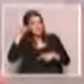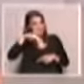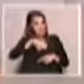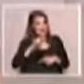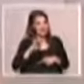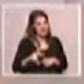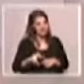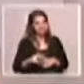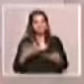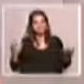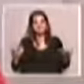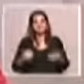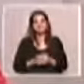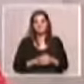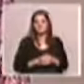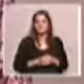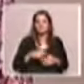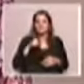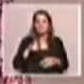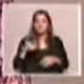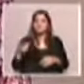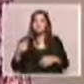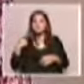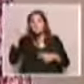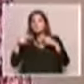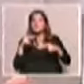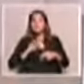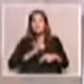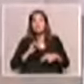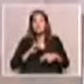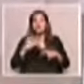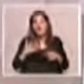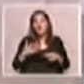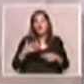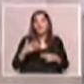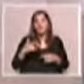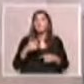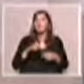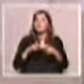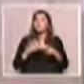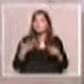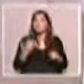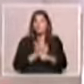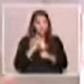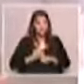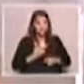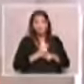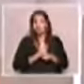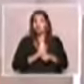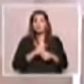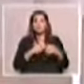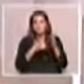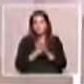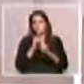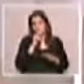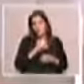menos nesta minha perspectiva nutricionista, Maria com que eu serra, acho que... ou com marmelada, não é? Aqui a questão é que tudo eventualmente até se pode encaixar